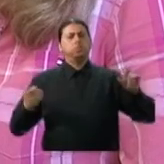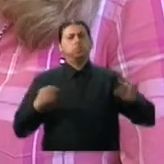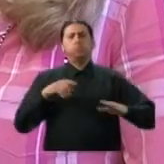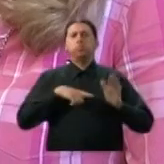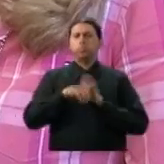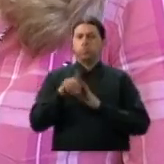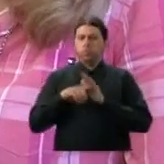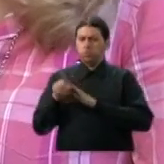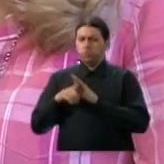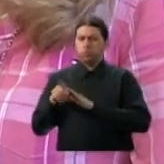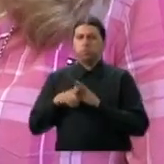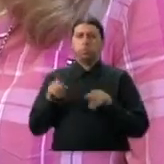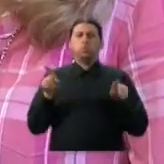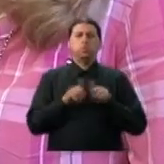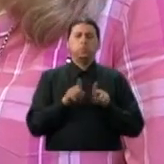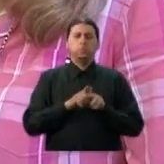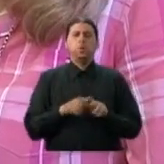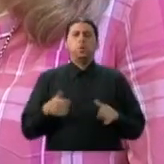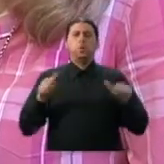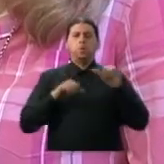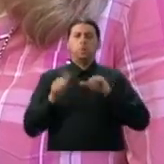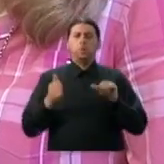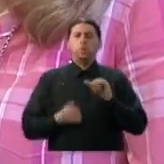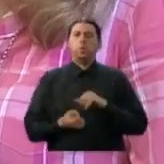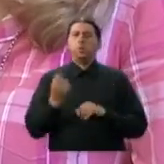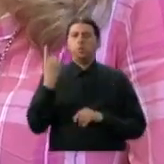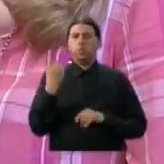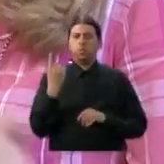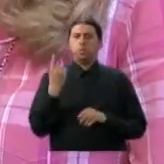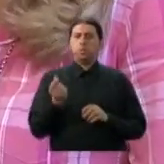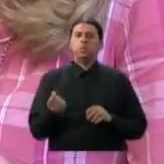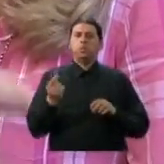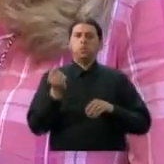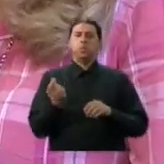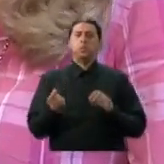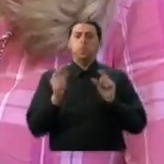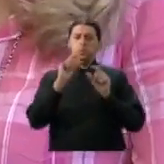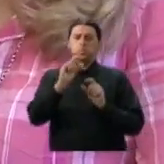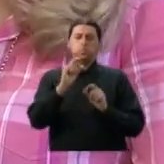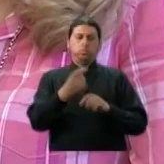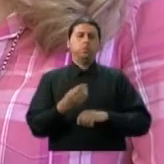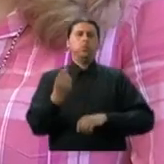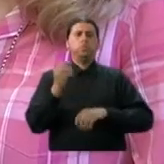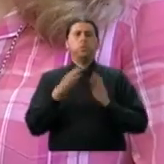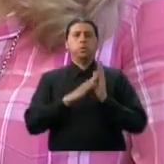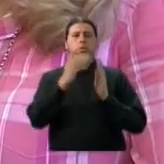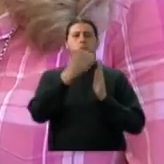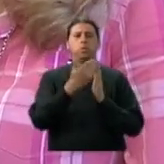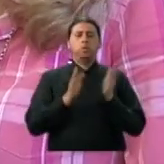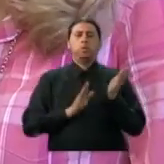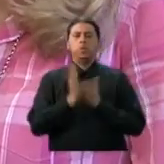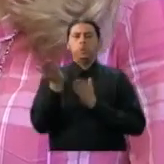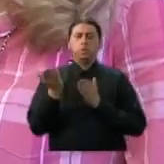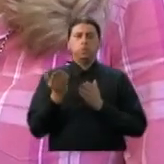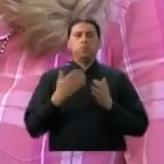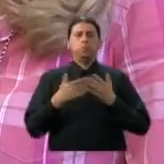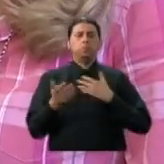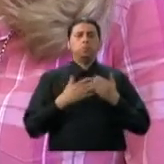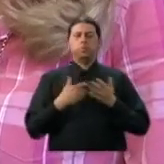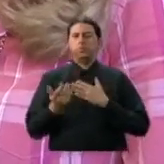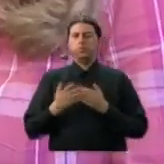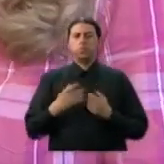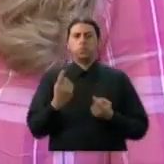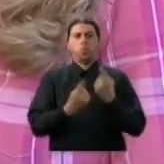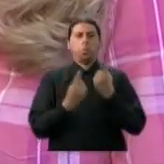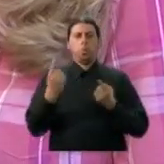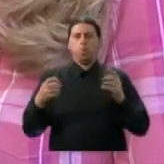avaliadas para tu tanto colocar um imunobiológico, acrescentar no calendário de vacinação, seja de qualquer ciclo de